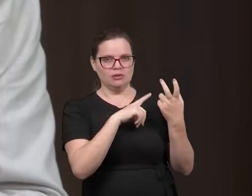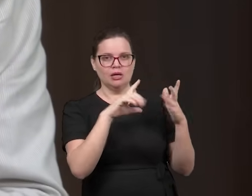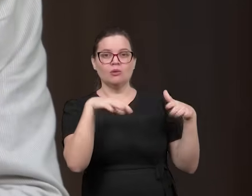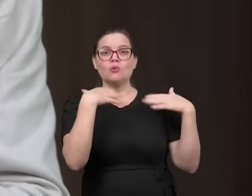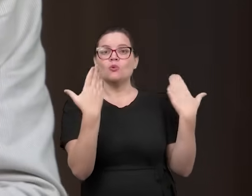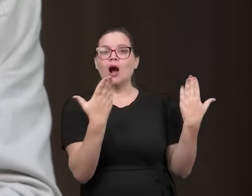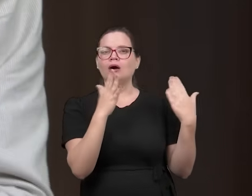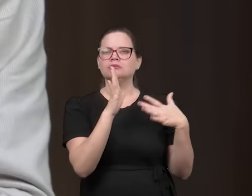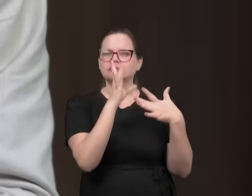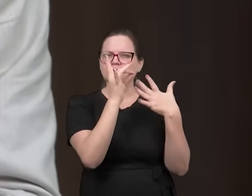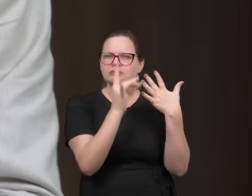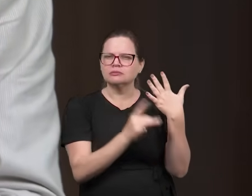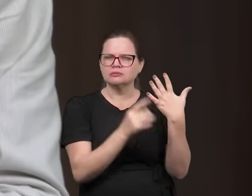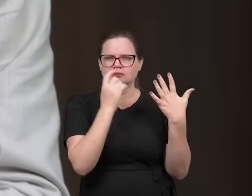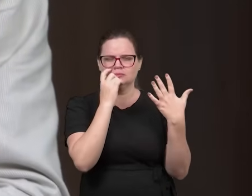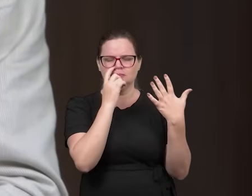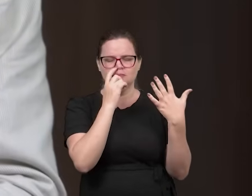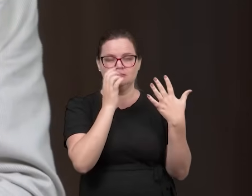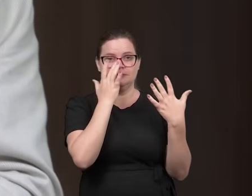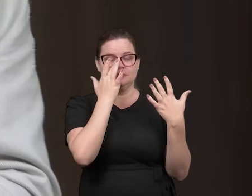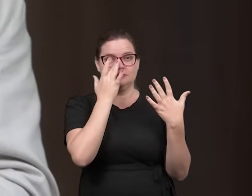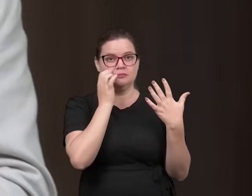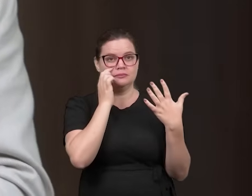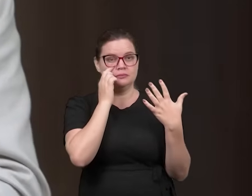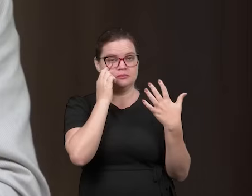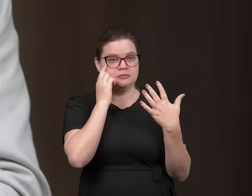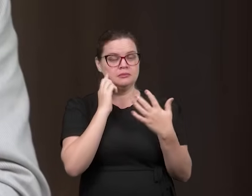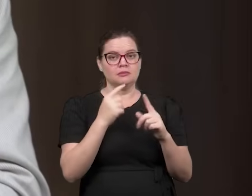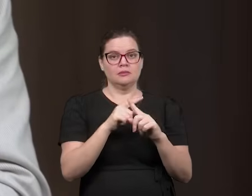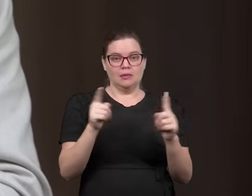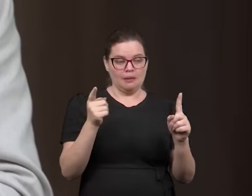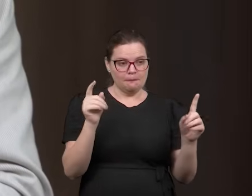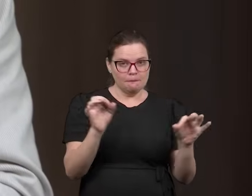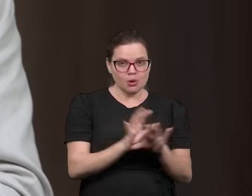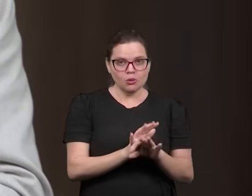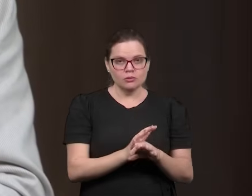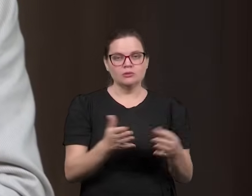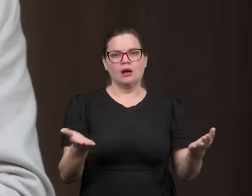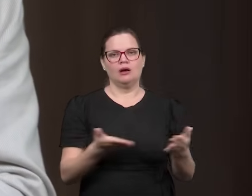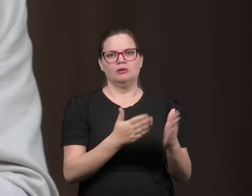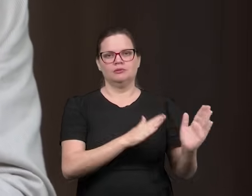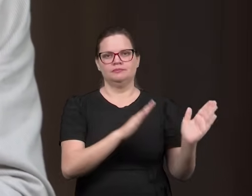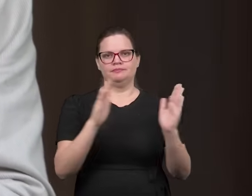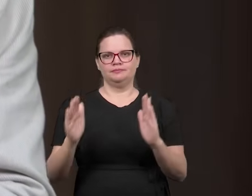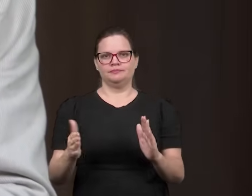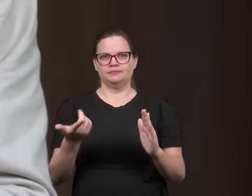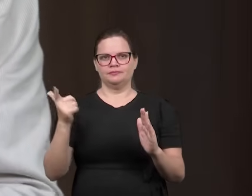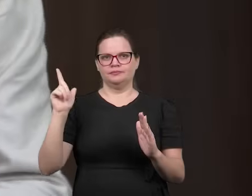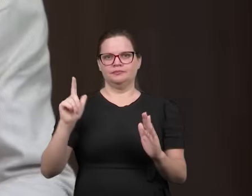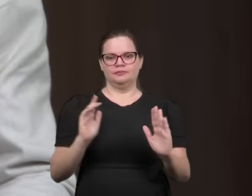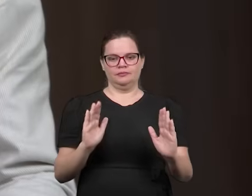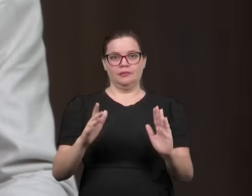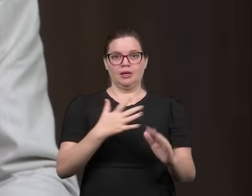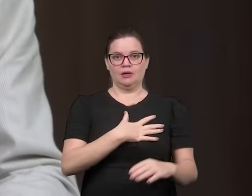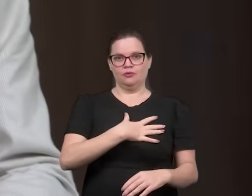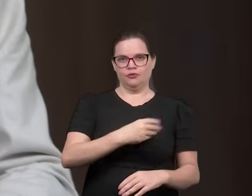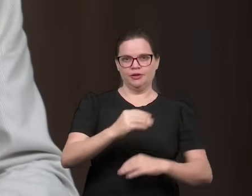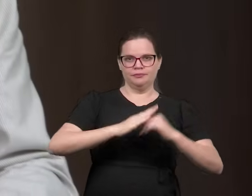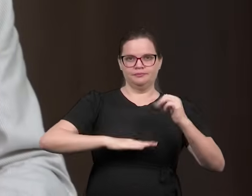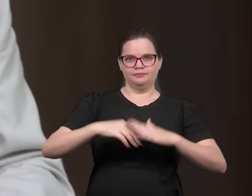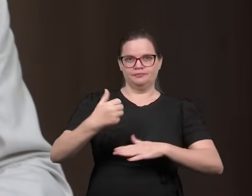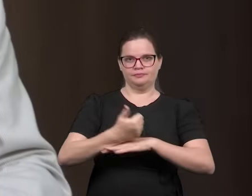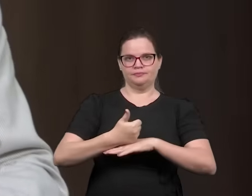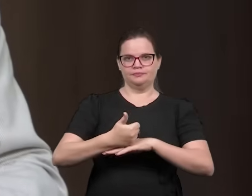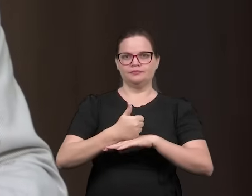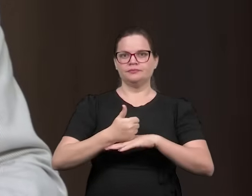dele. Aí você identificou. Agora vem um outro momento. Porque o filho talentoso, e aqui veja bem,